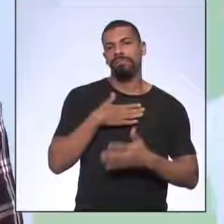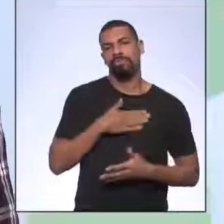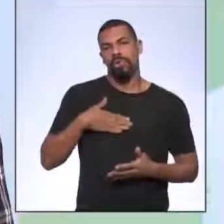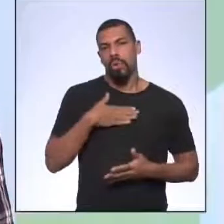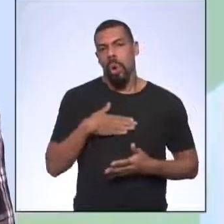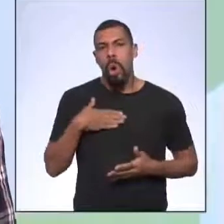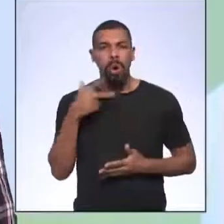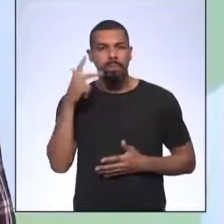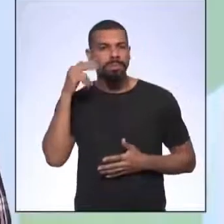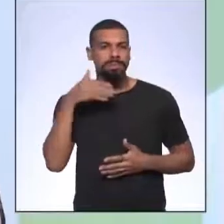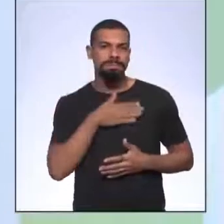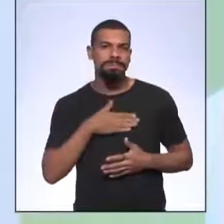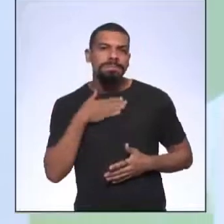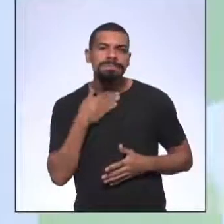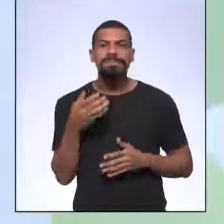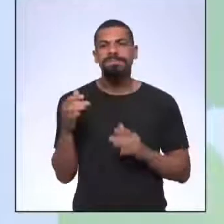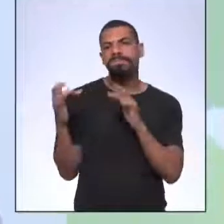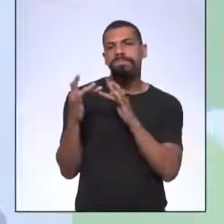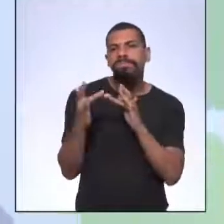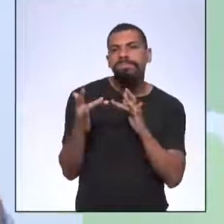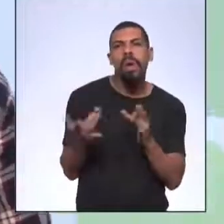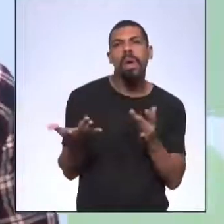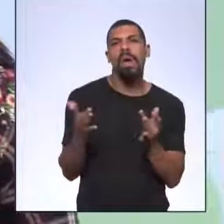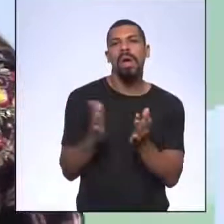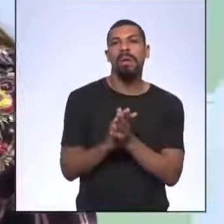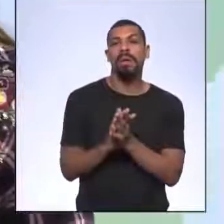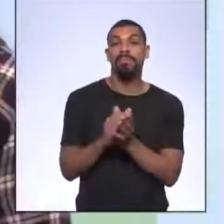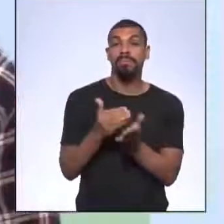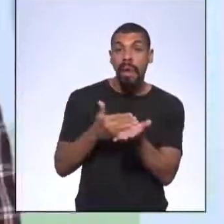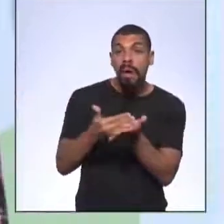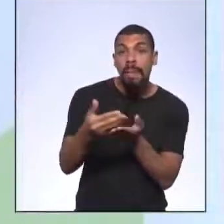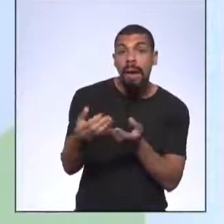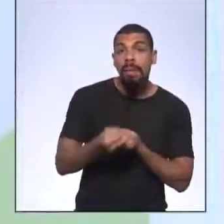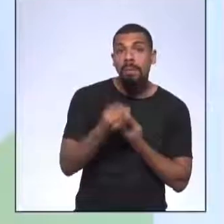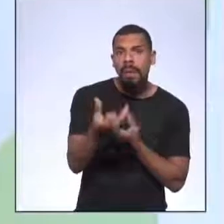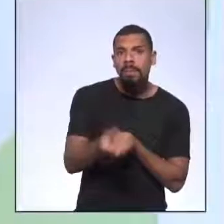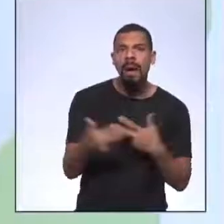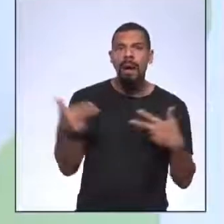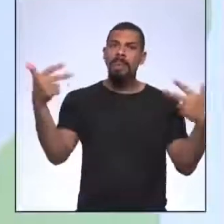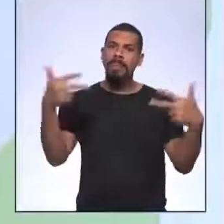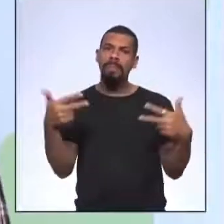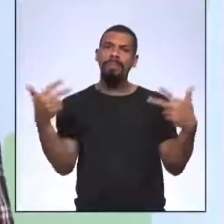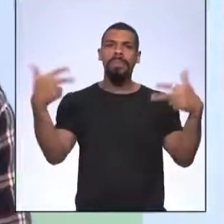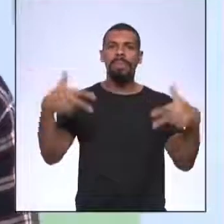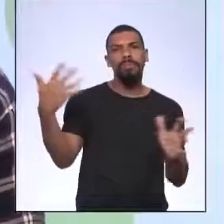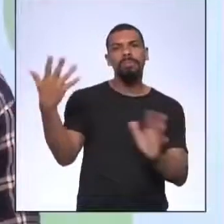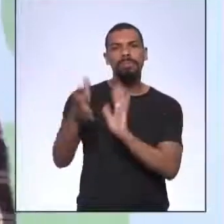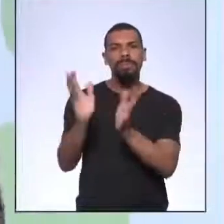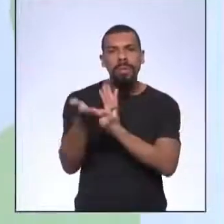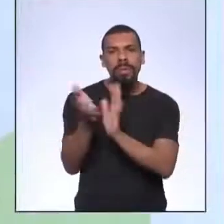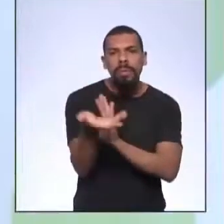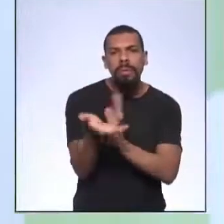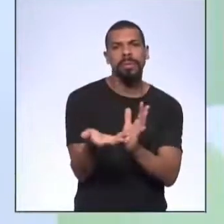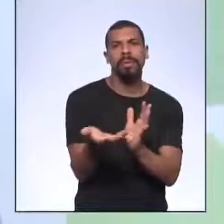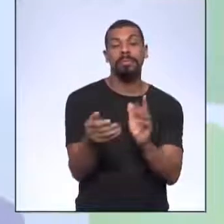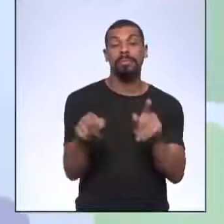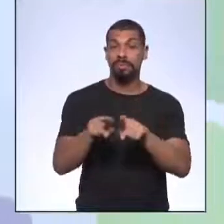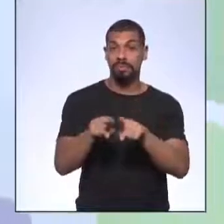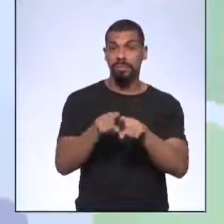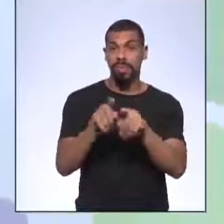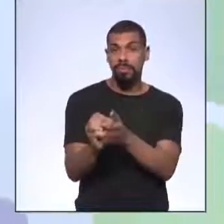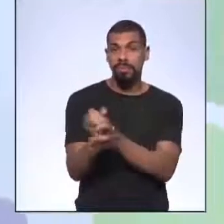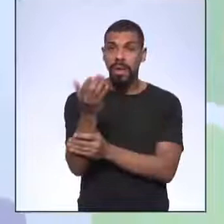ache relevante né naquele momento e aí então são feitas né dentro desse dessa temática